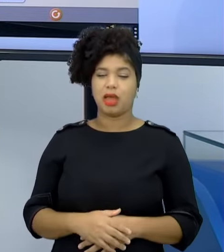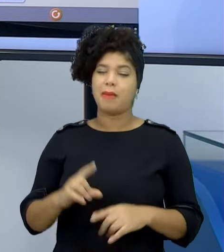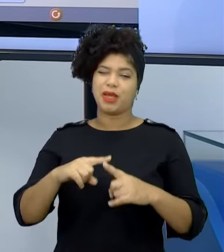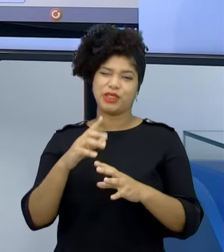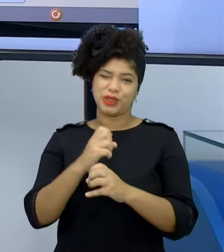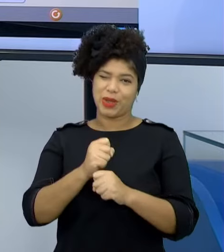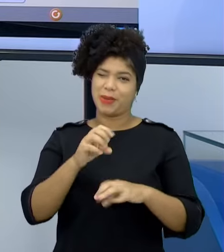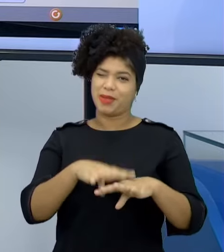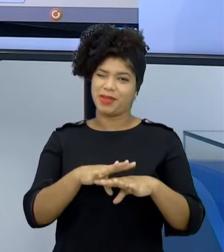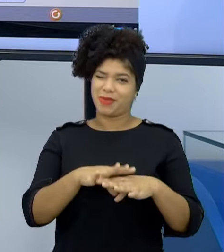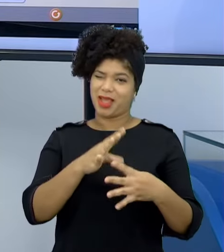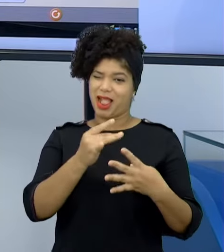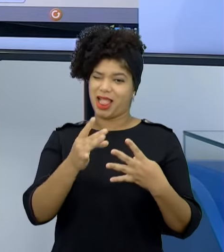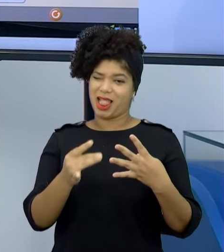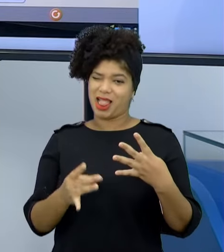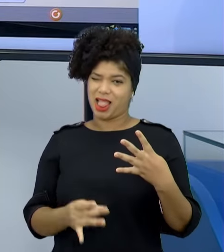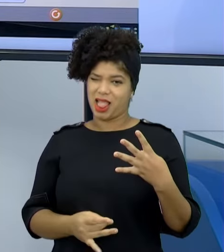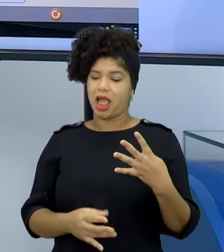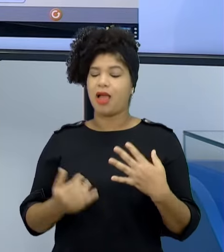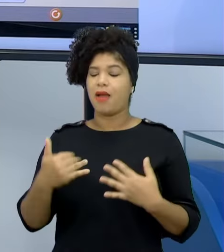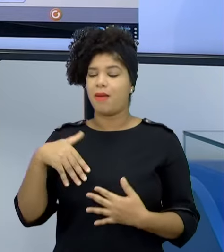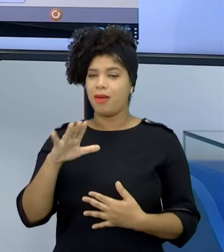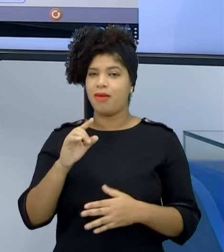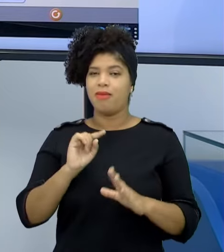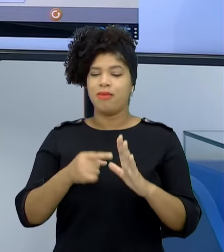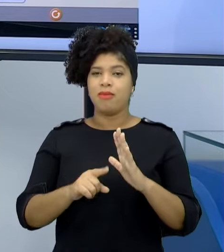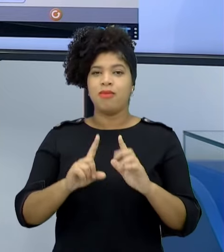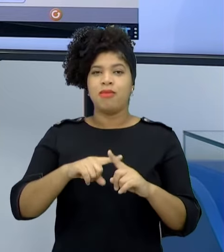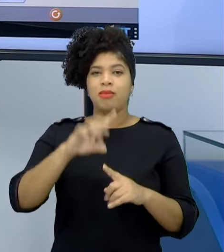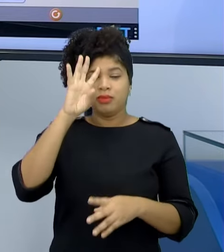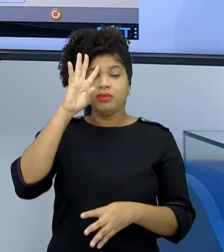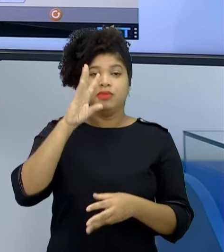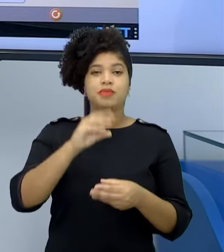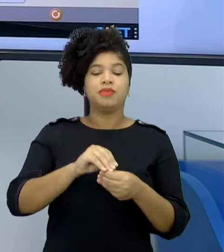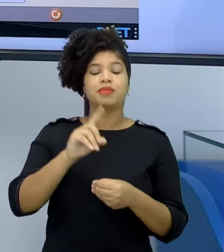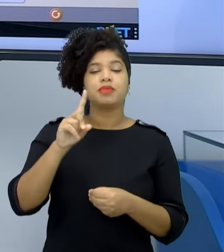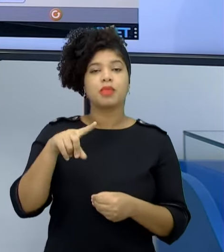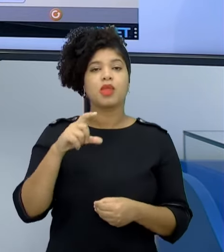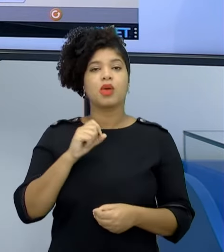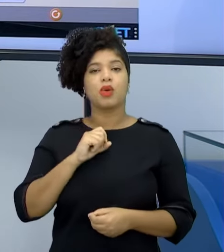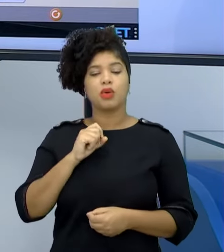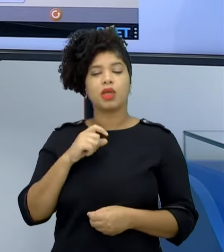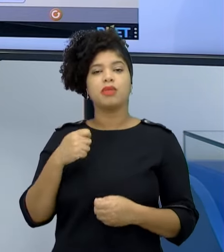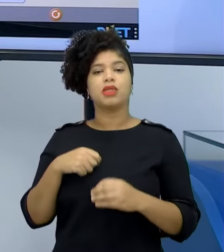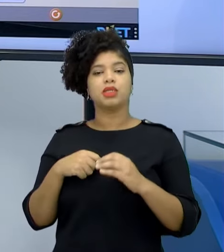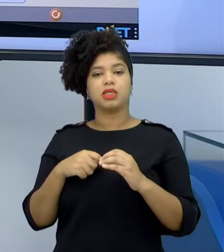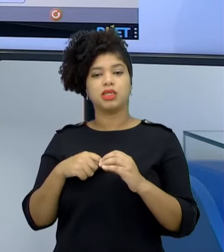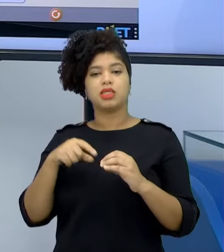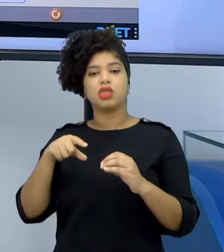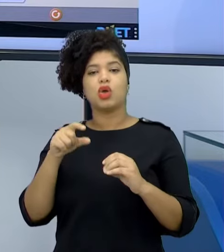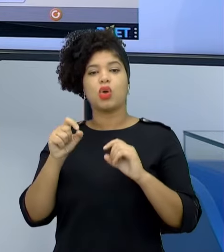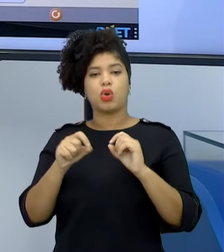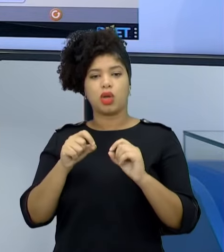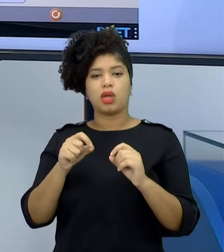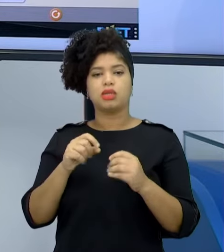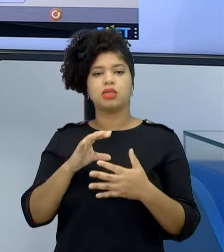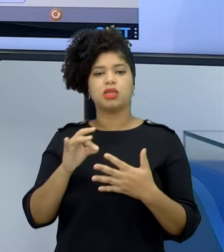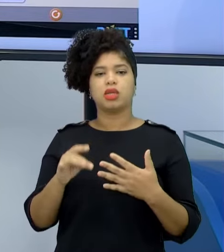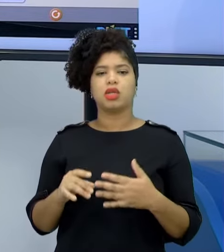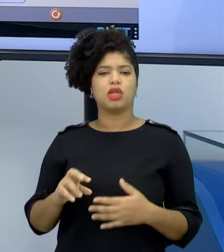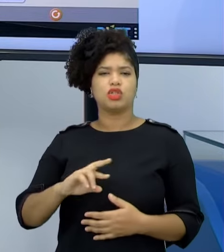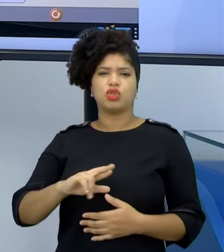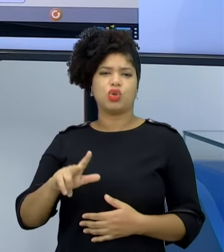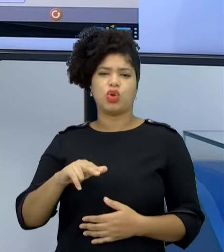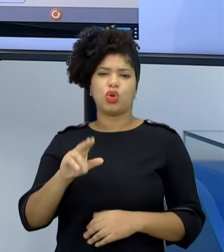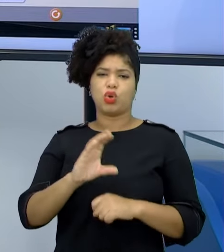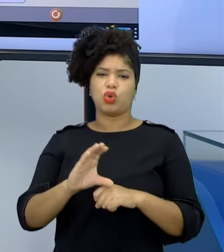de matemática robusta, precisa de um pouquinho mais de corpo, de envergadura para fazer cálculo e tal. Mas aqui não é um